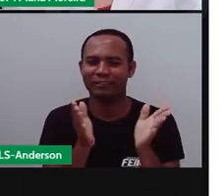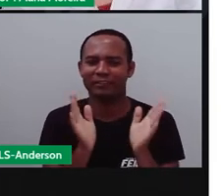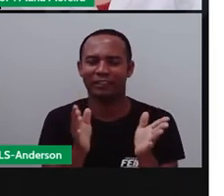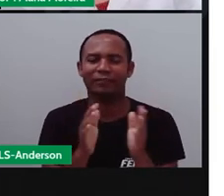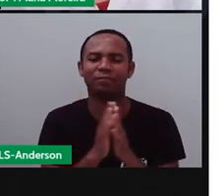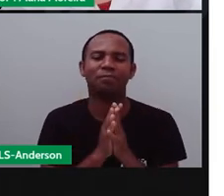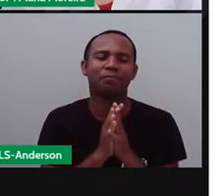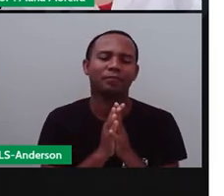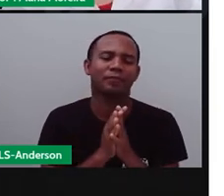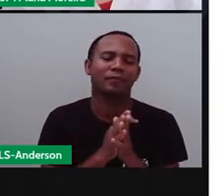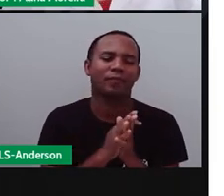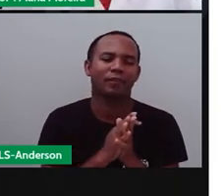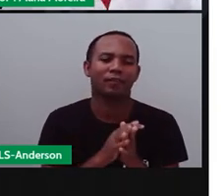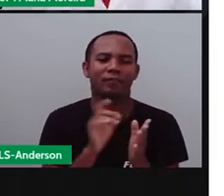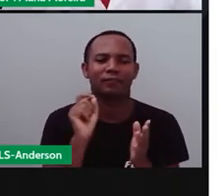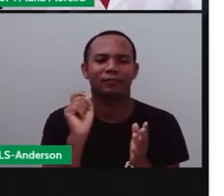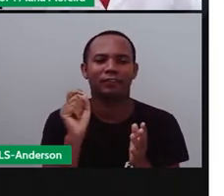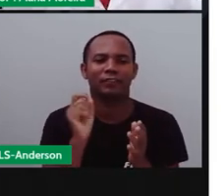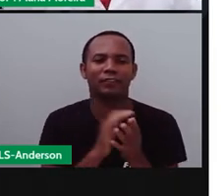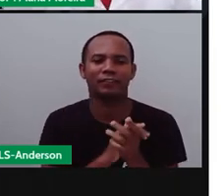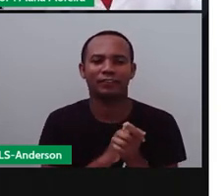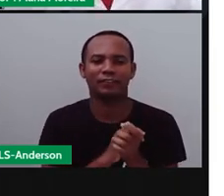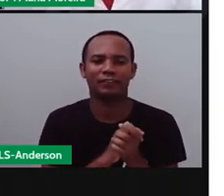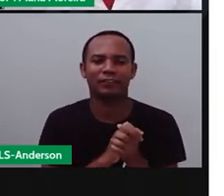né? Então, o que que aconteceu?